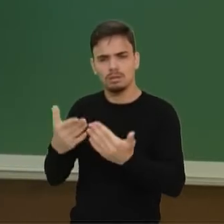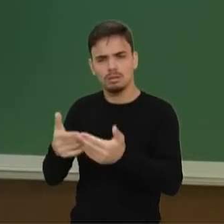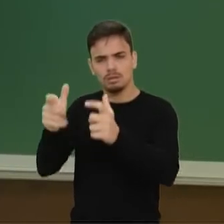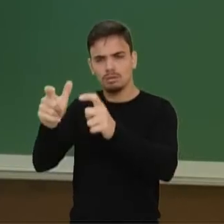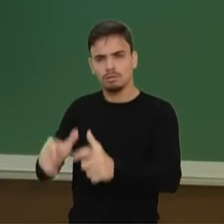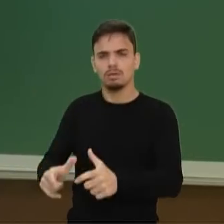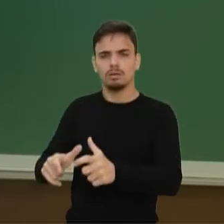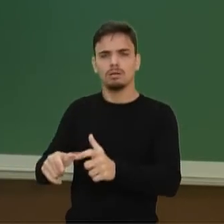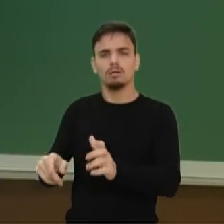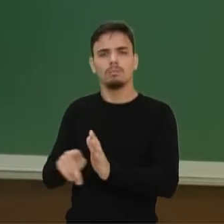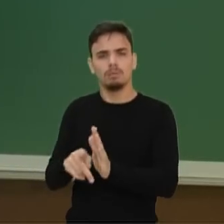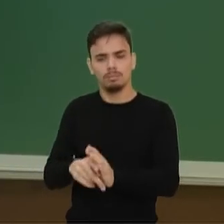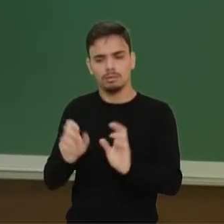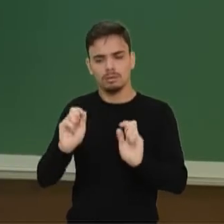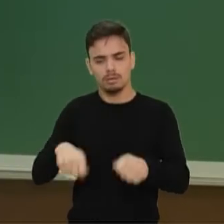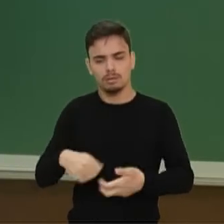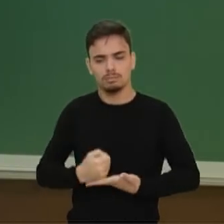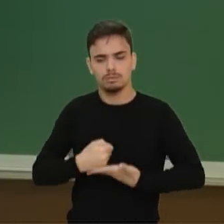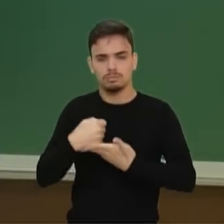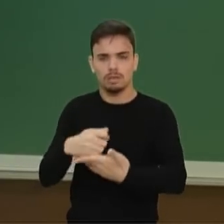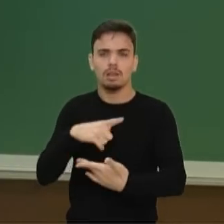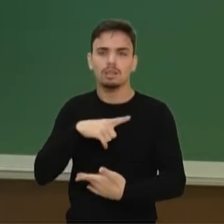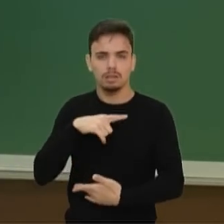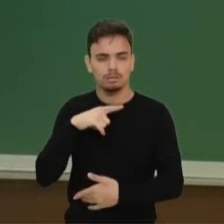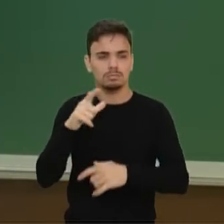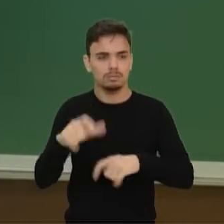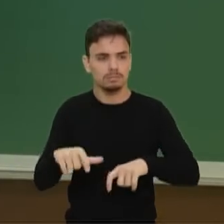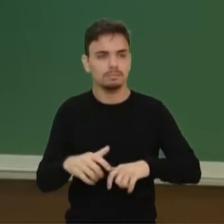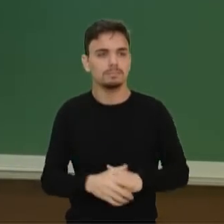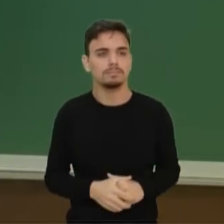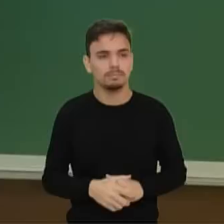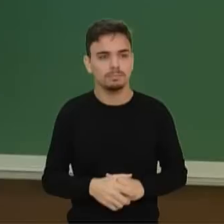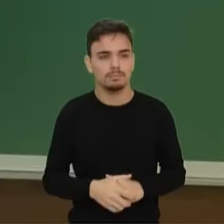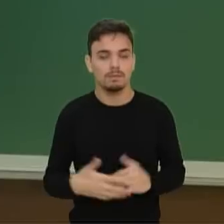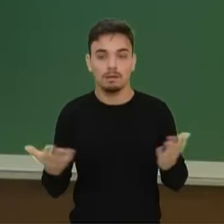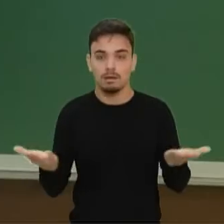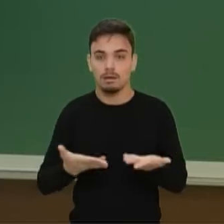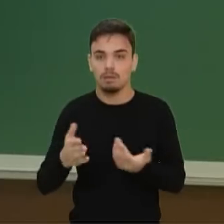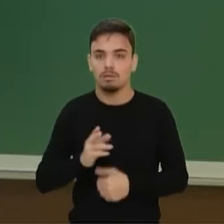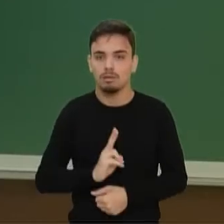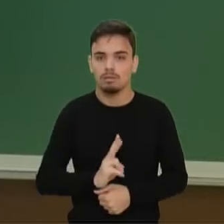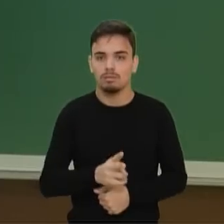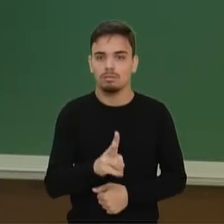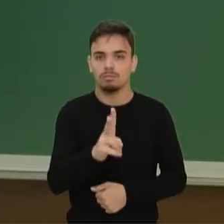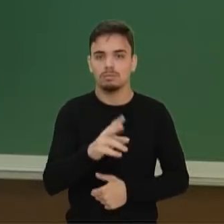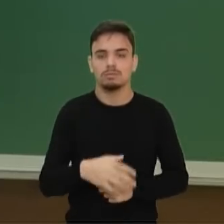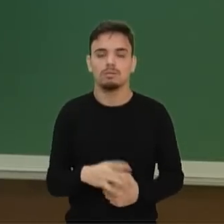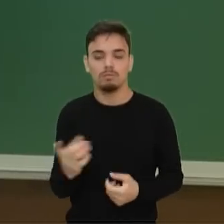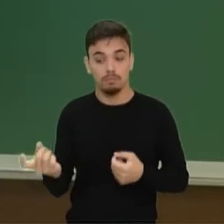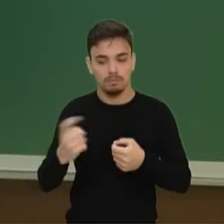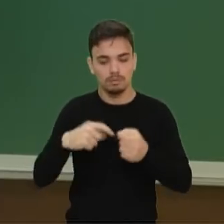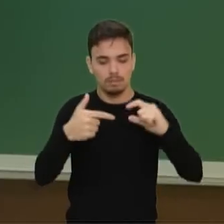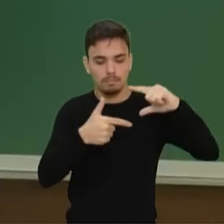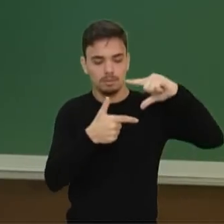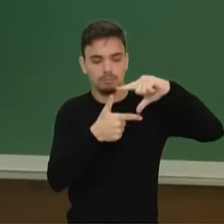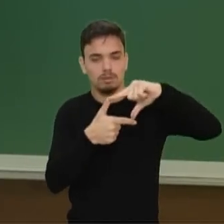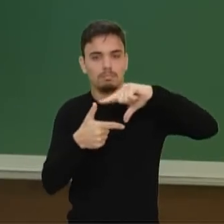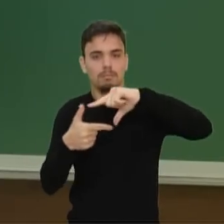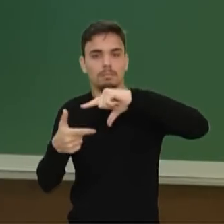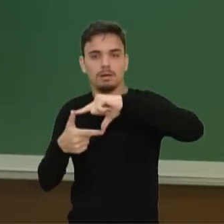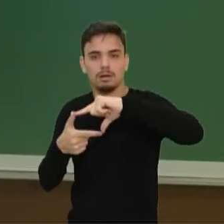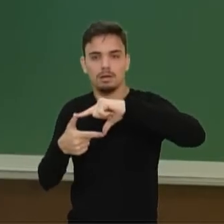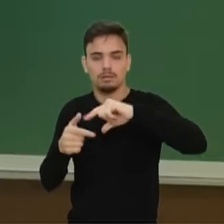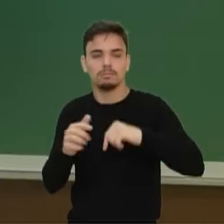nós podemos ajudar, sem dúvida nenhuma. Muito bem, continuando lá, vamos voltar para as nossas tirinhas, voltando para a